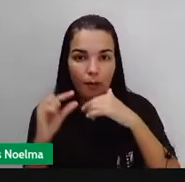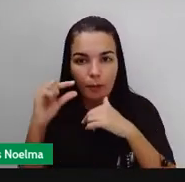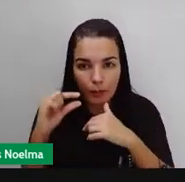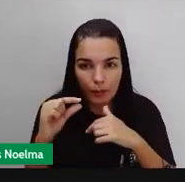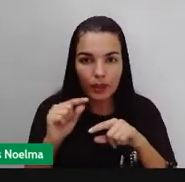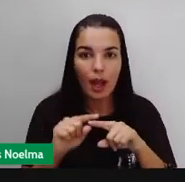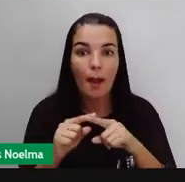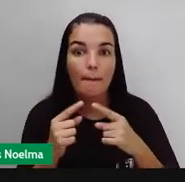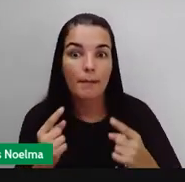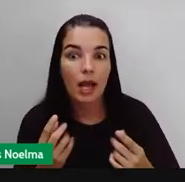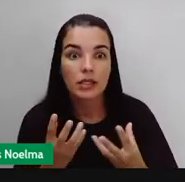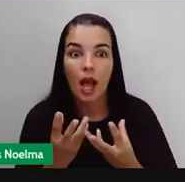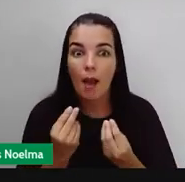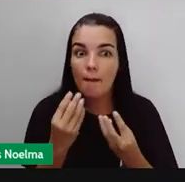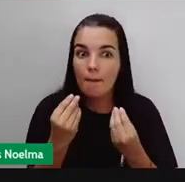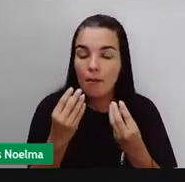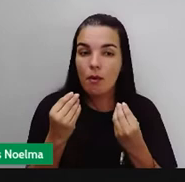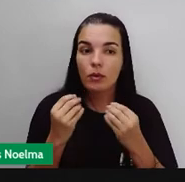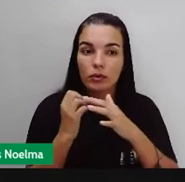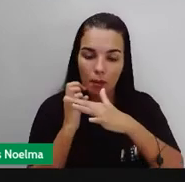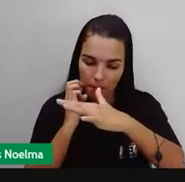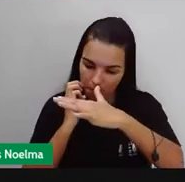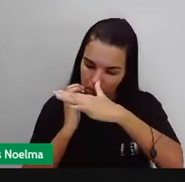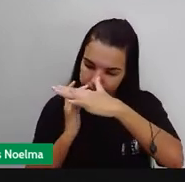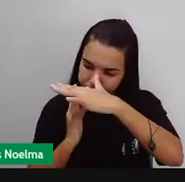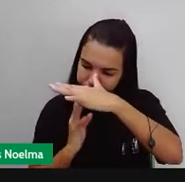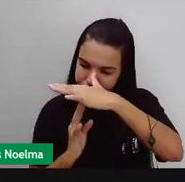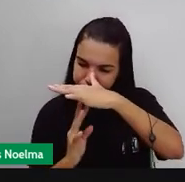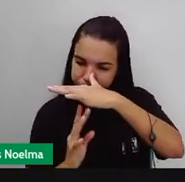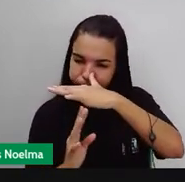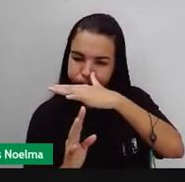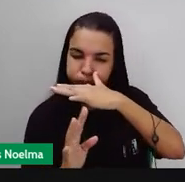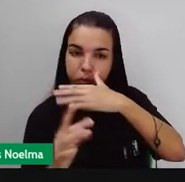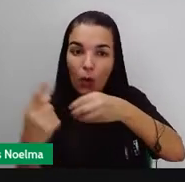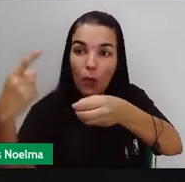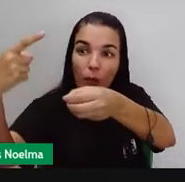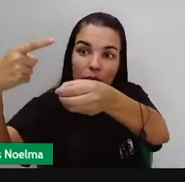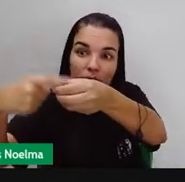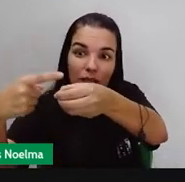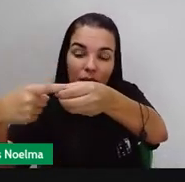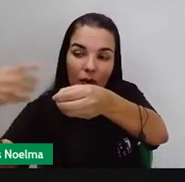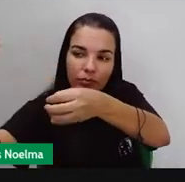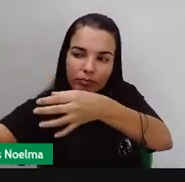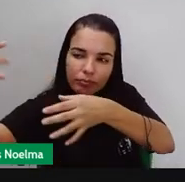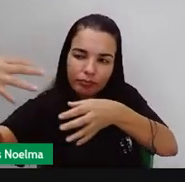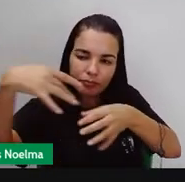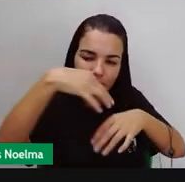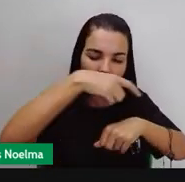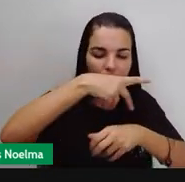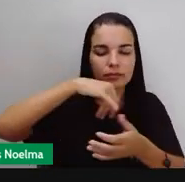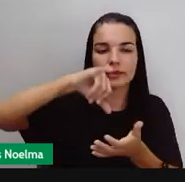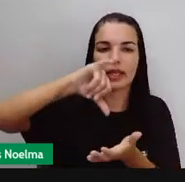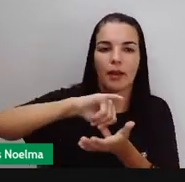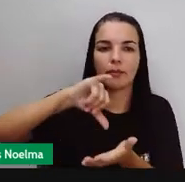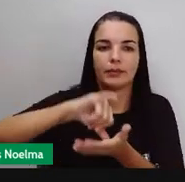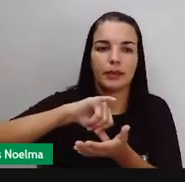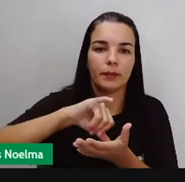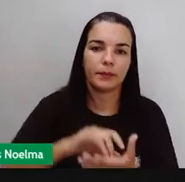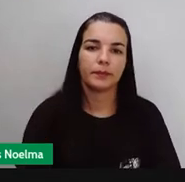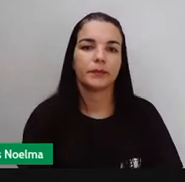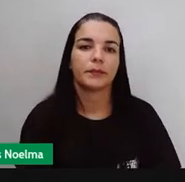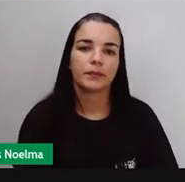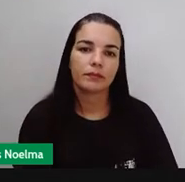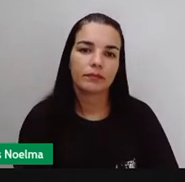Porém, muitos migraram do interior para a capital dos estados brasileiros.